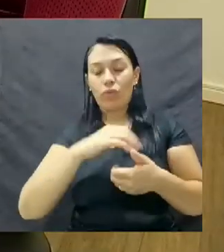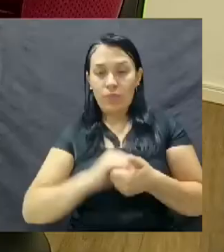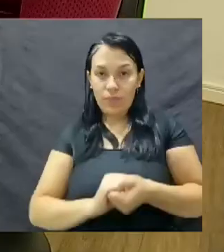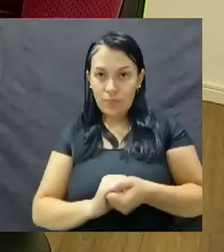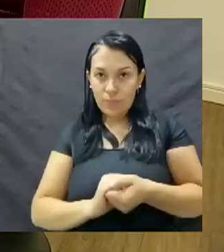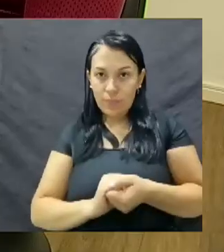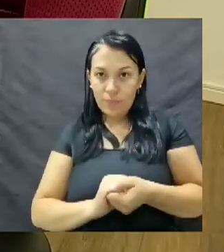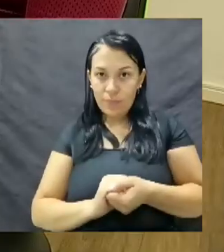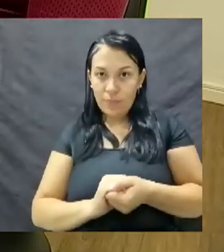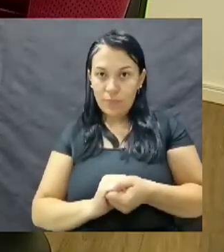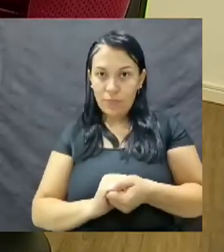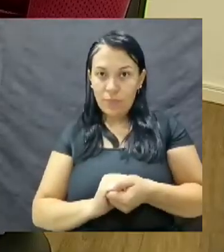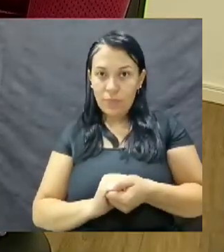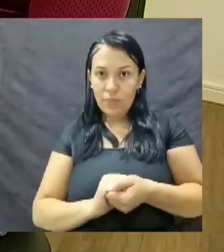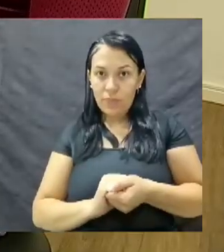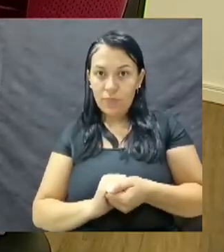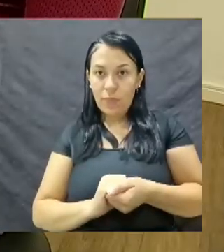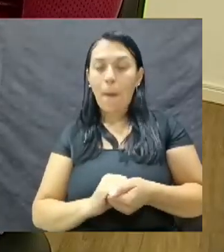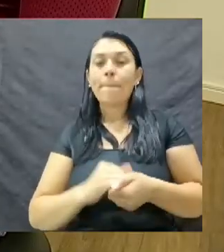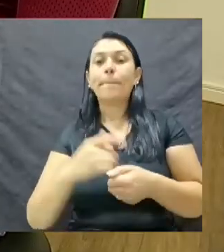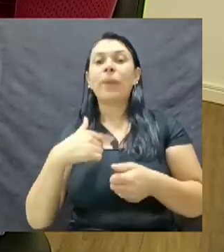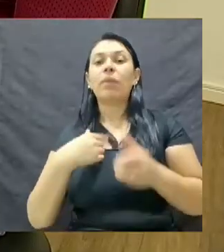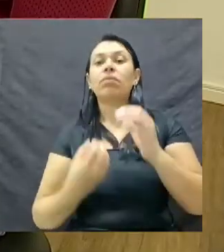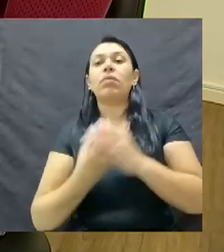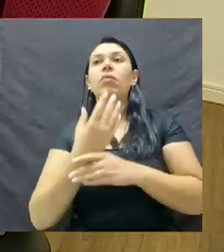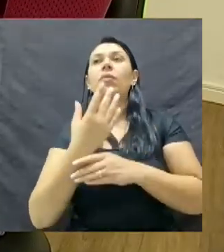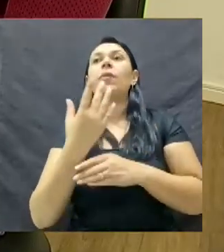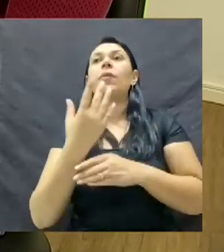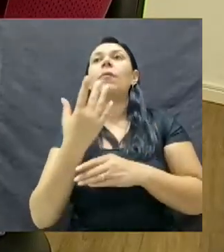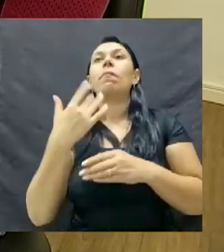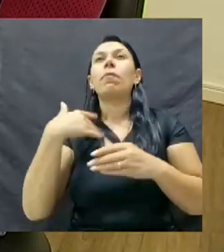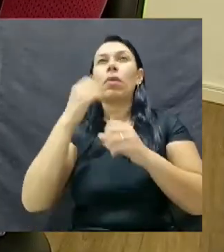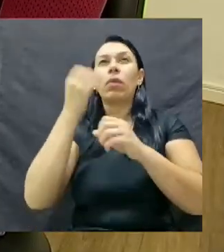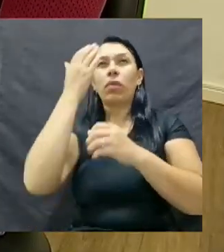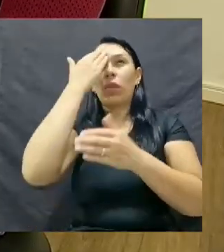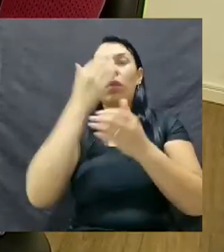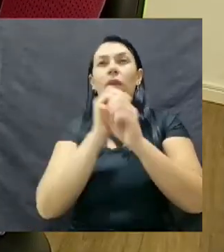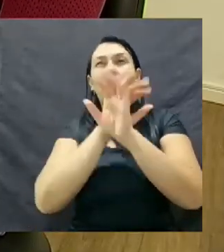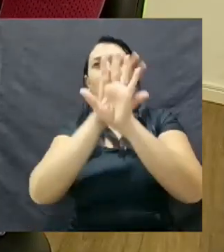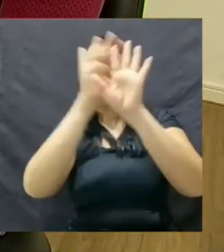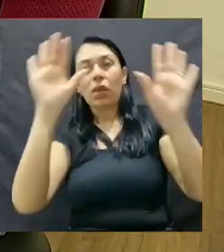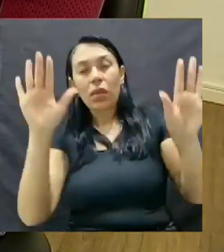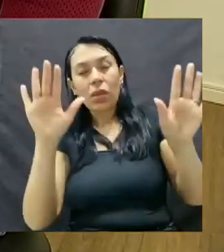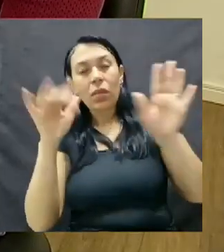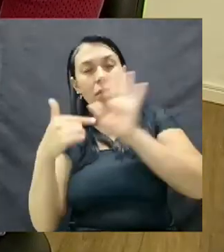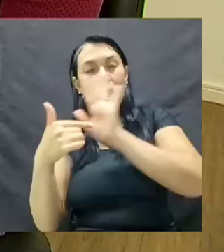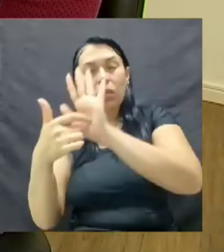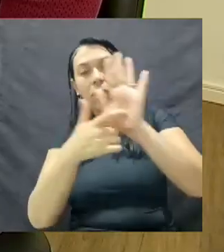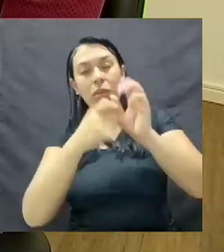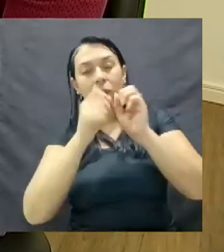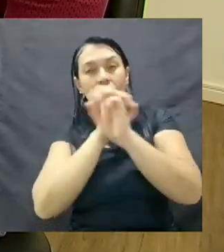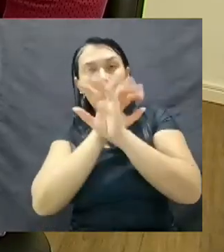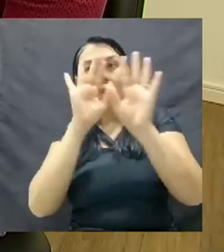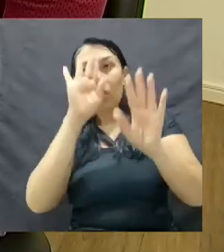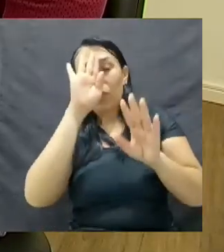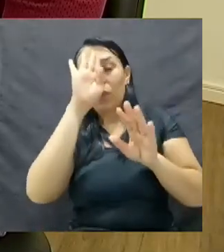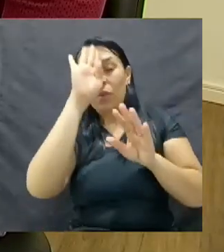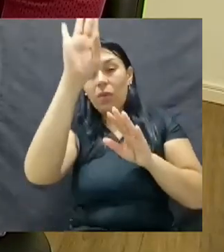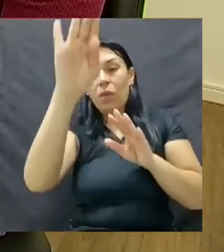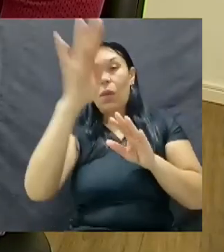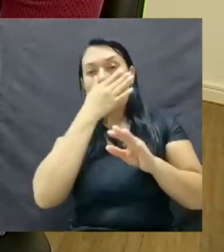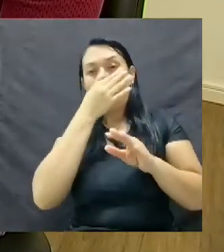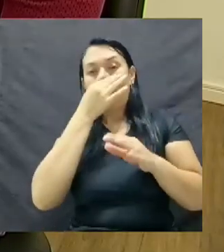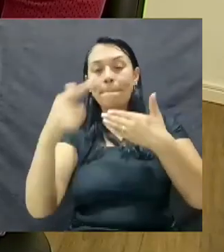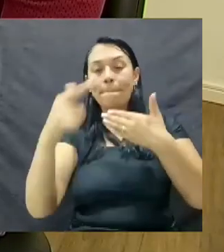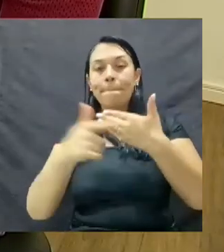complementar o Hugo, né, eu acredito que a transparência também é um dos principais fundamentos, né, para